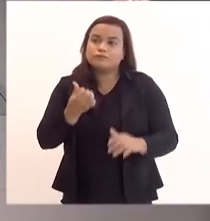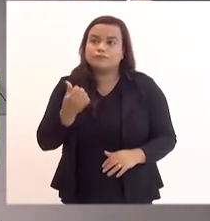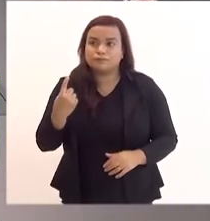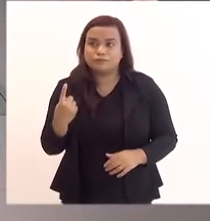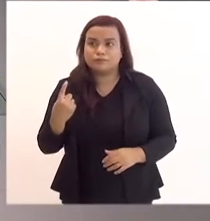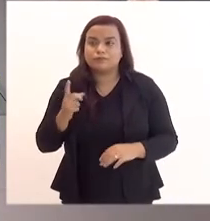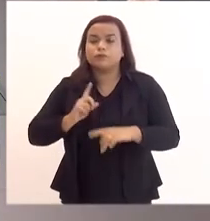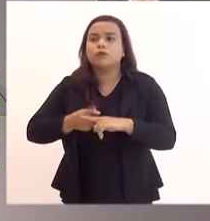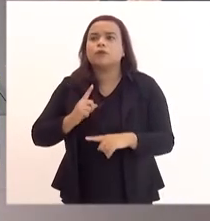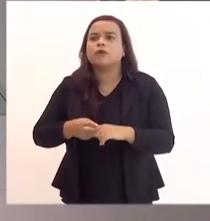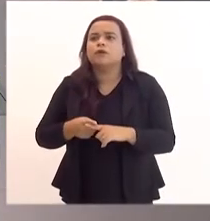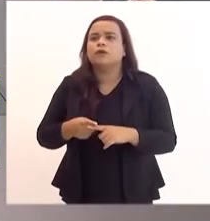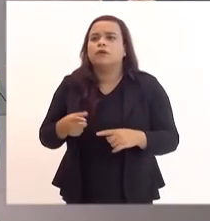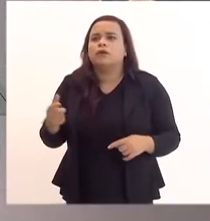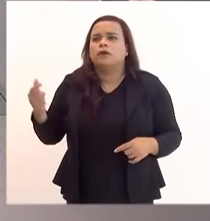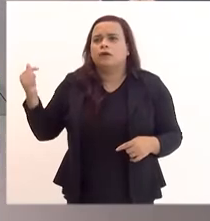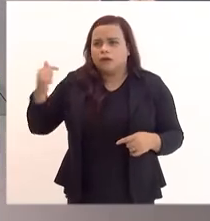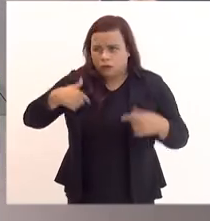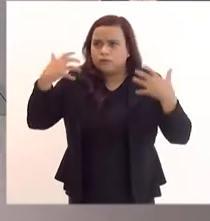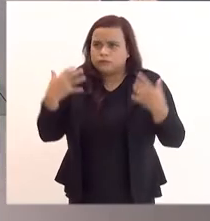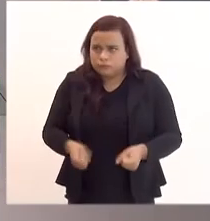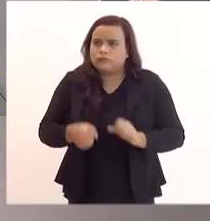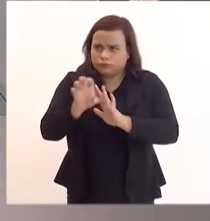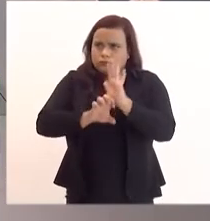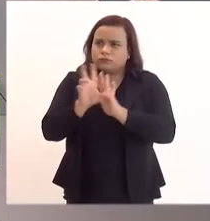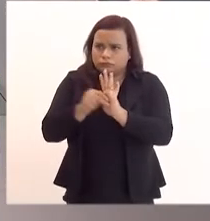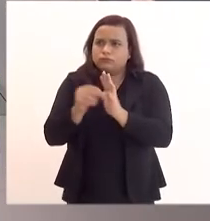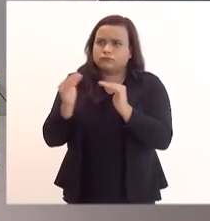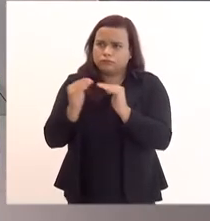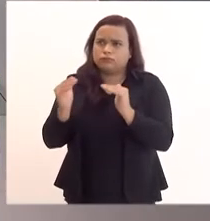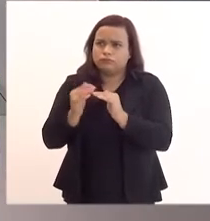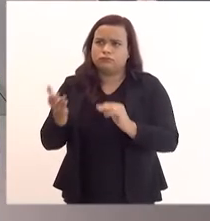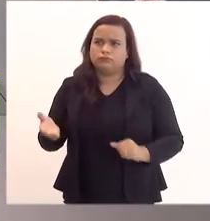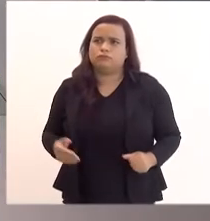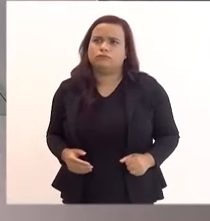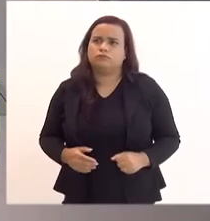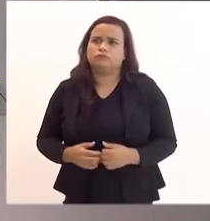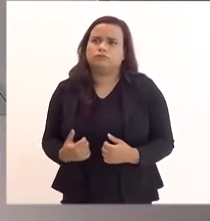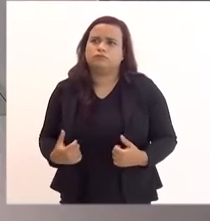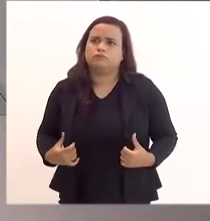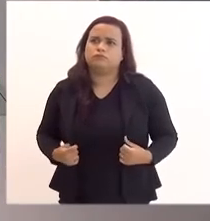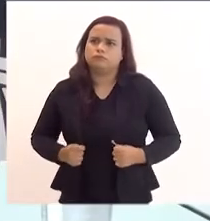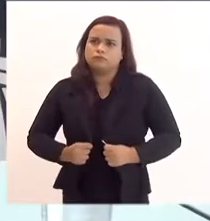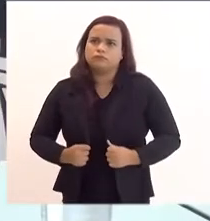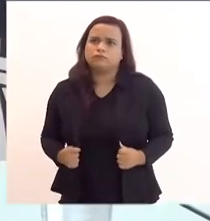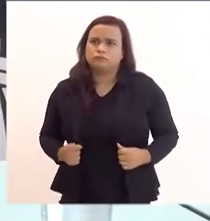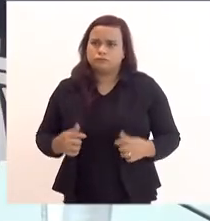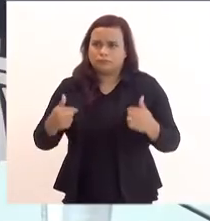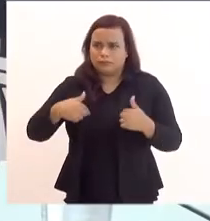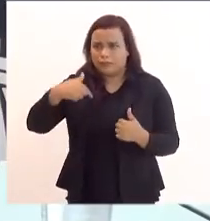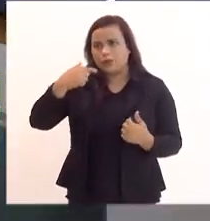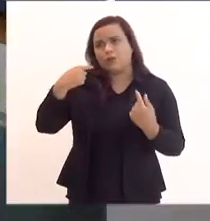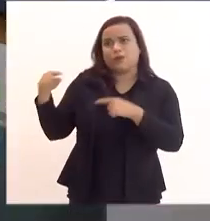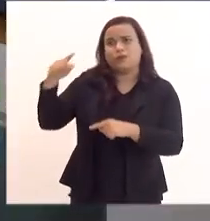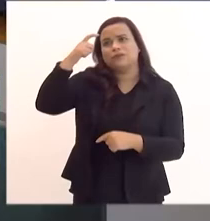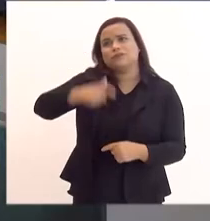exemplo, deputado Mink, sou favorável às emendas. Eu sou absolutamente deputado, contrário. Então, mas